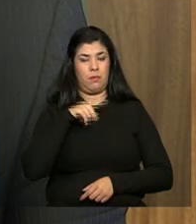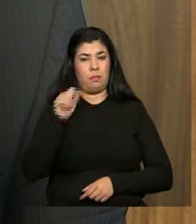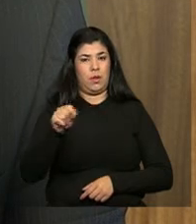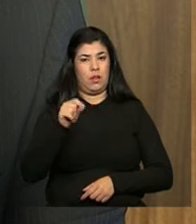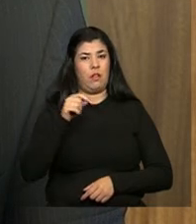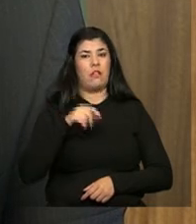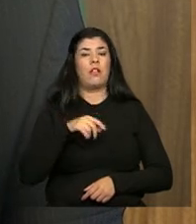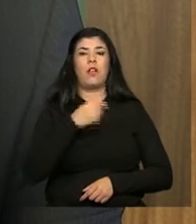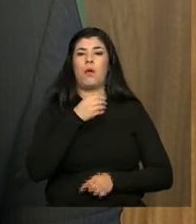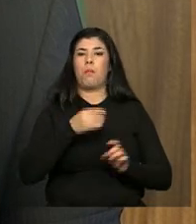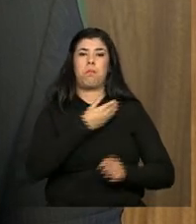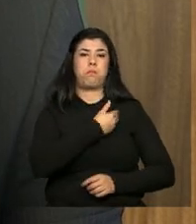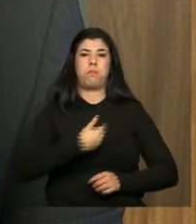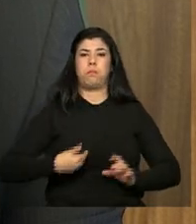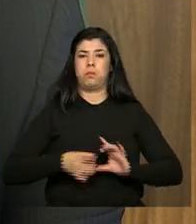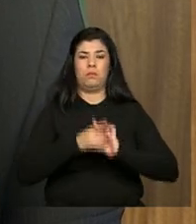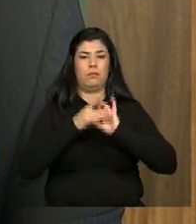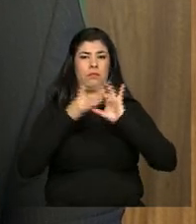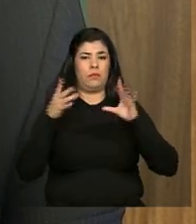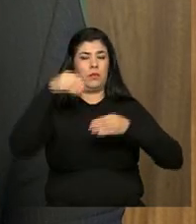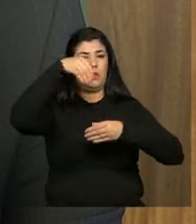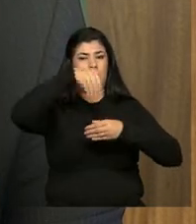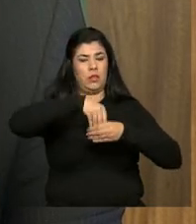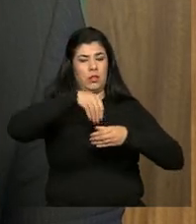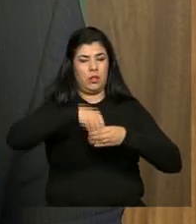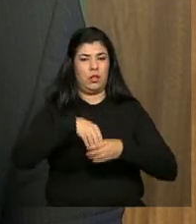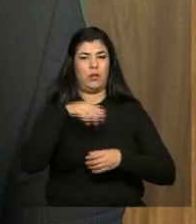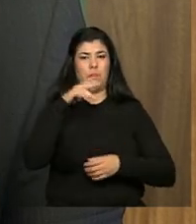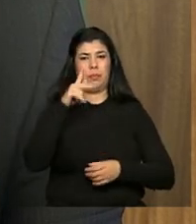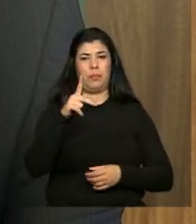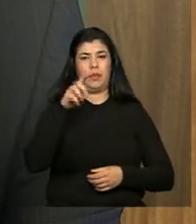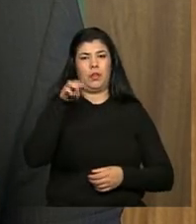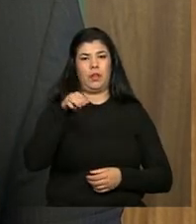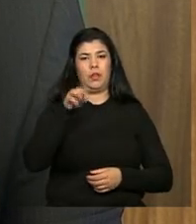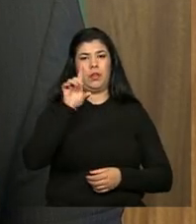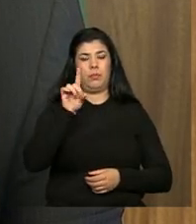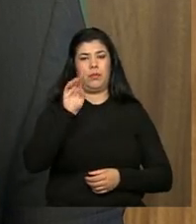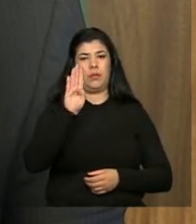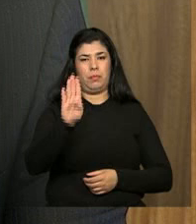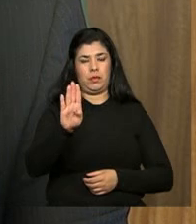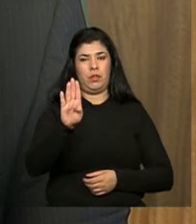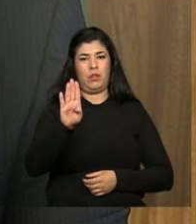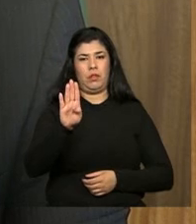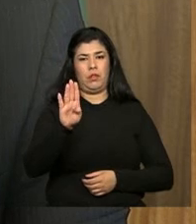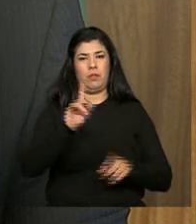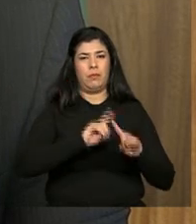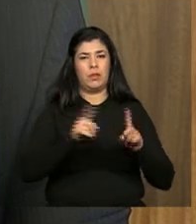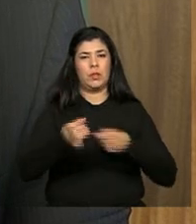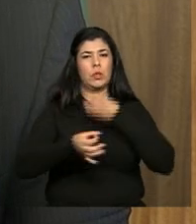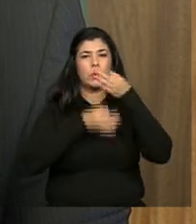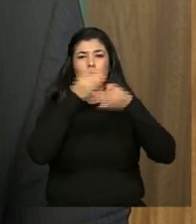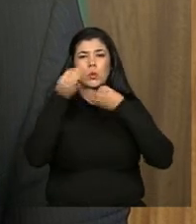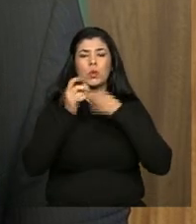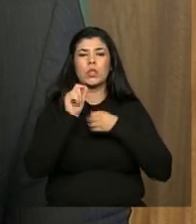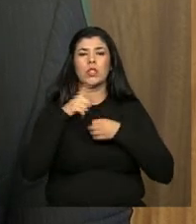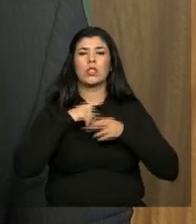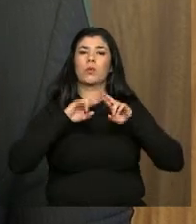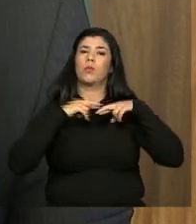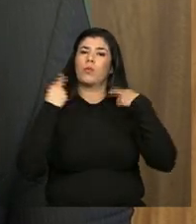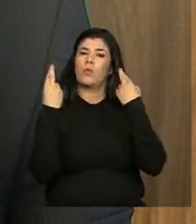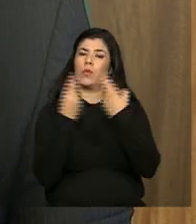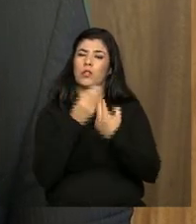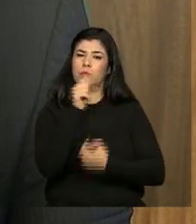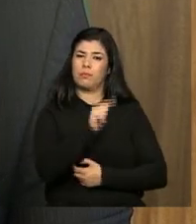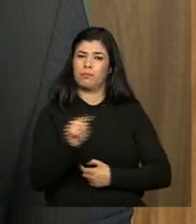presidente do PMDB que é o mal partido com maior presença no parlamento brasileiro e a respeito da República a sugestão da gente tem uma reunião